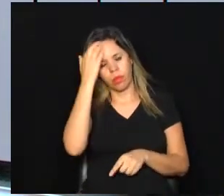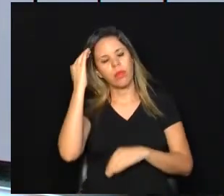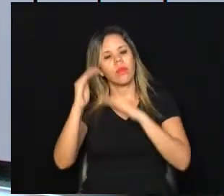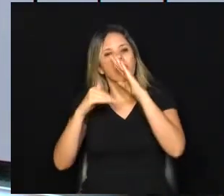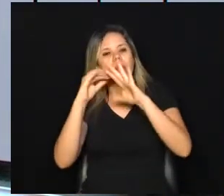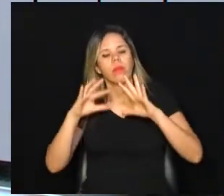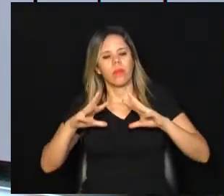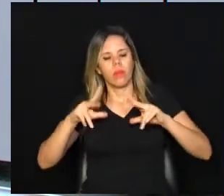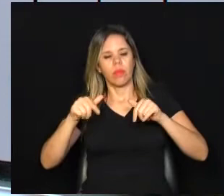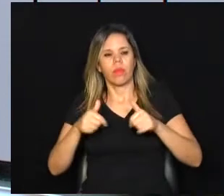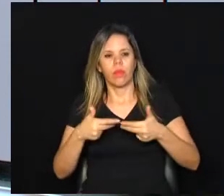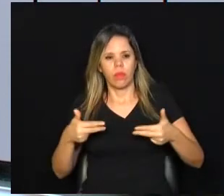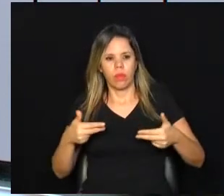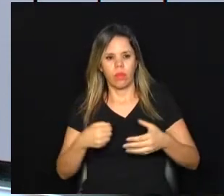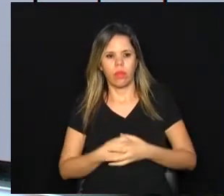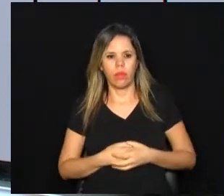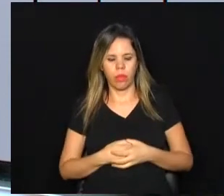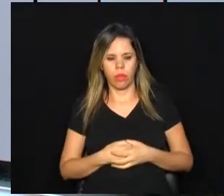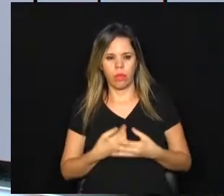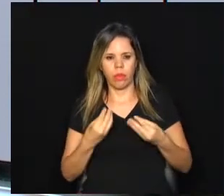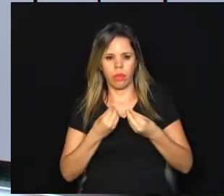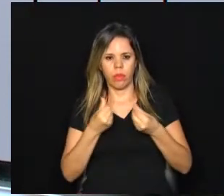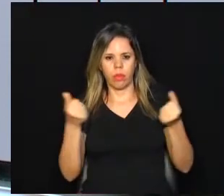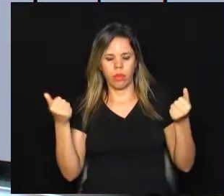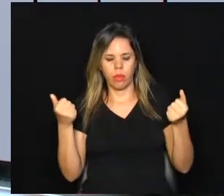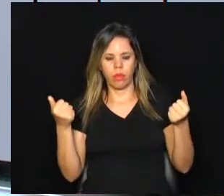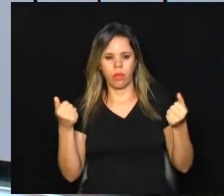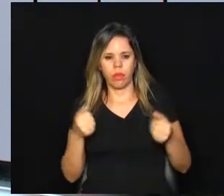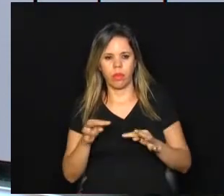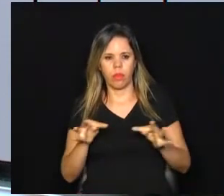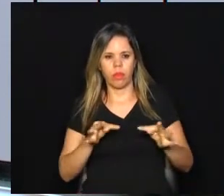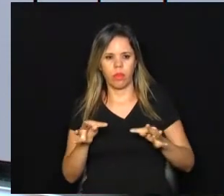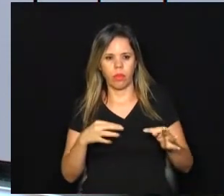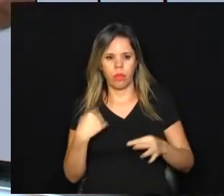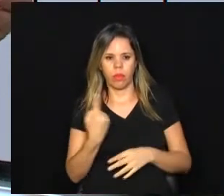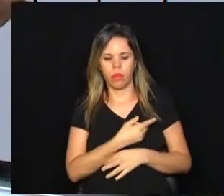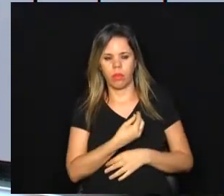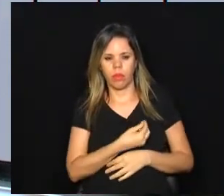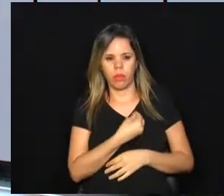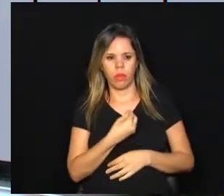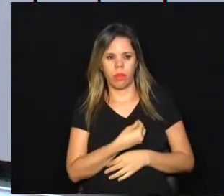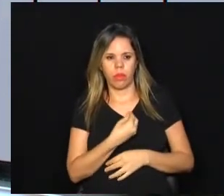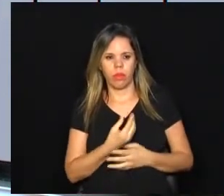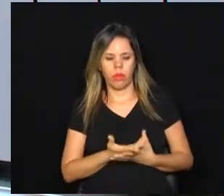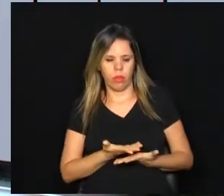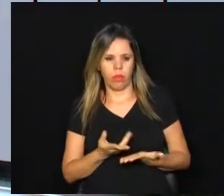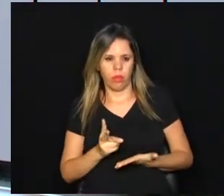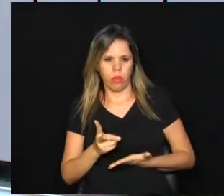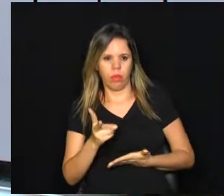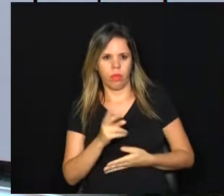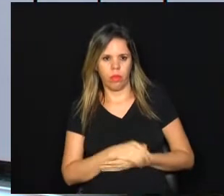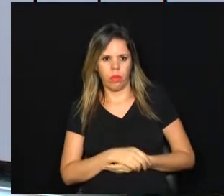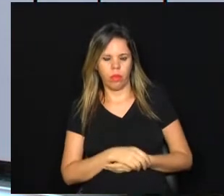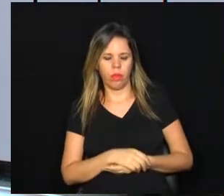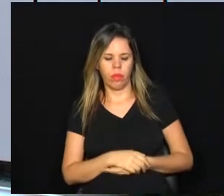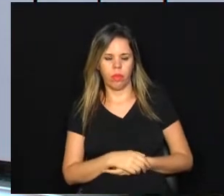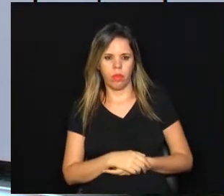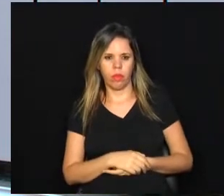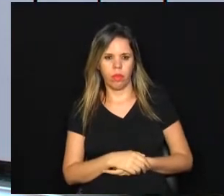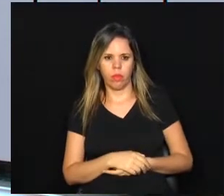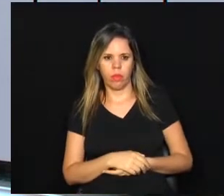todos os indicadores de qualidade de saneamento. Nós estamos caminhando, né? Não